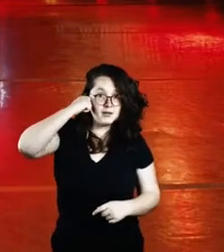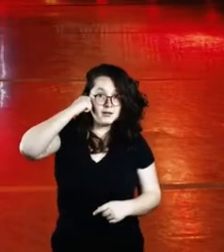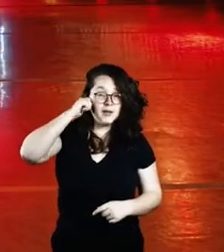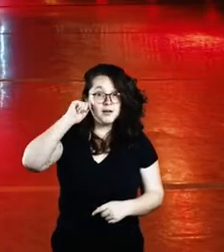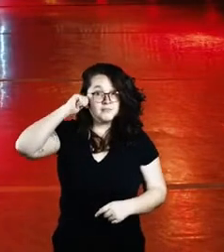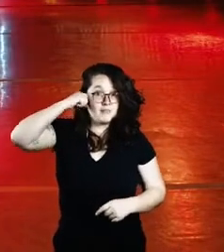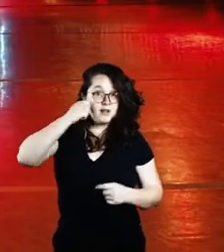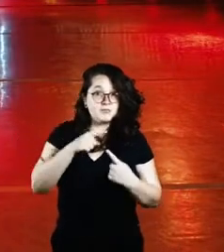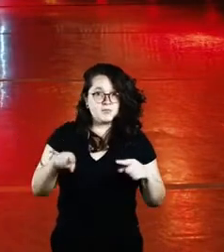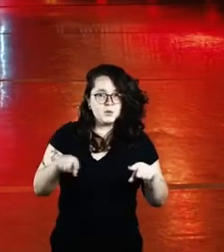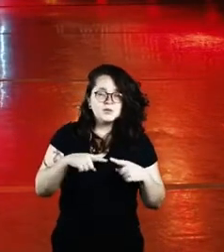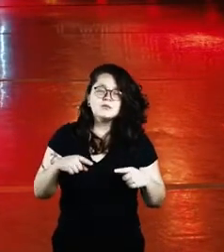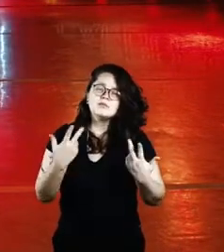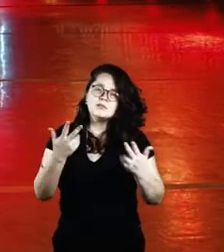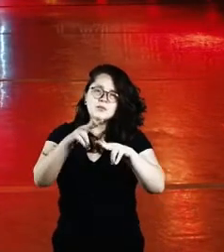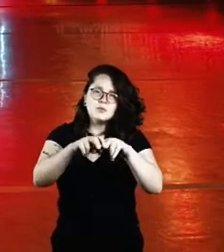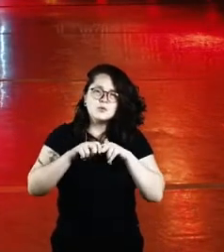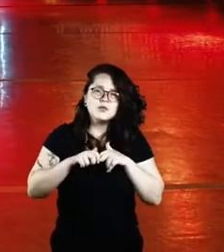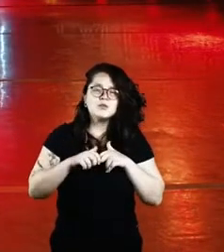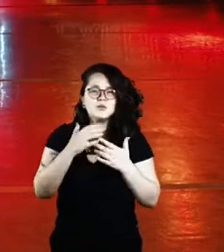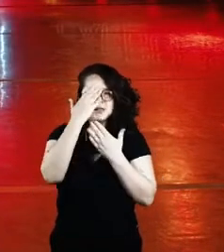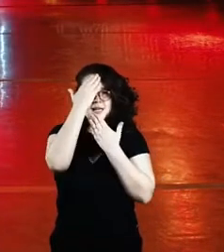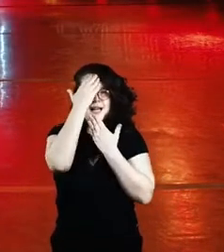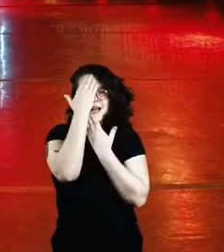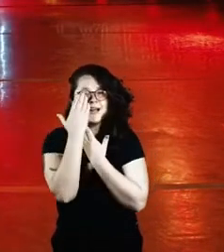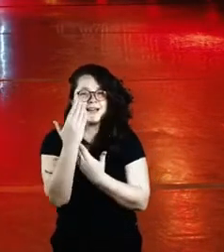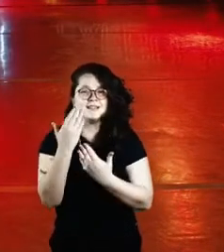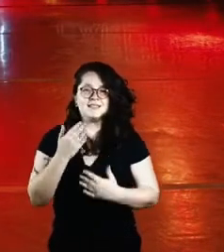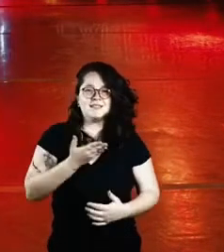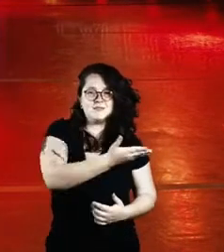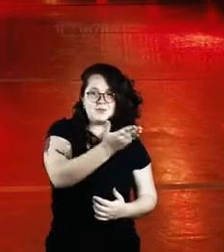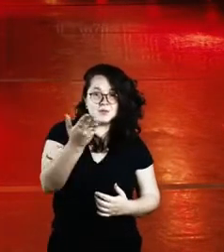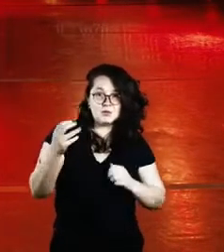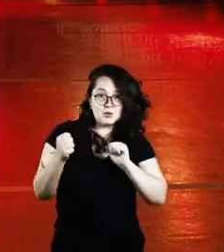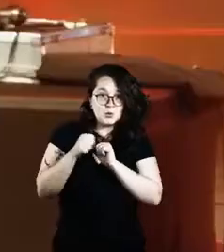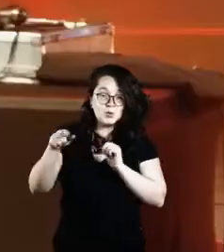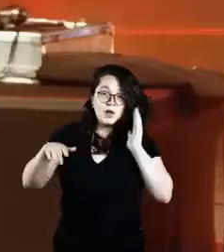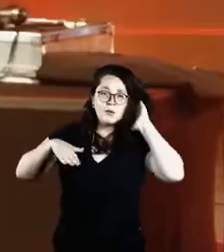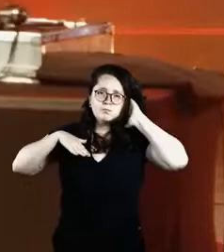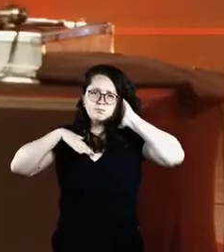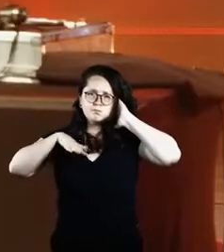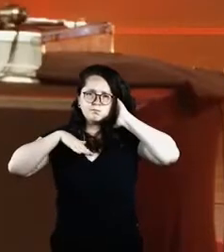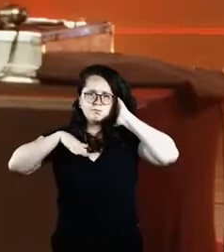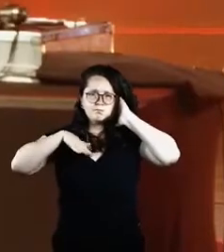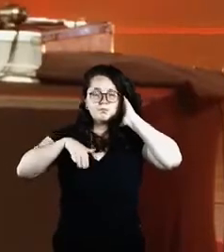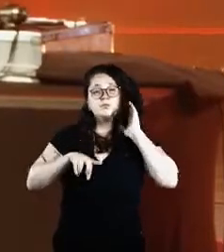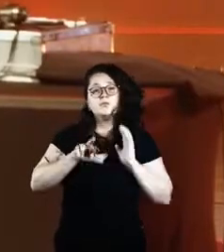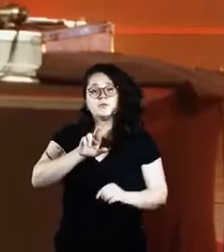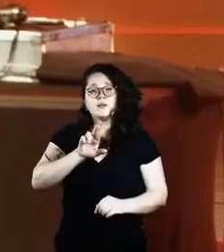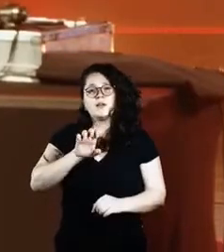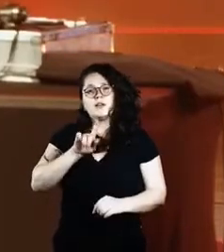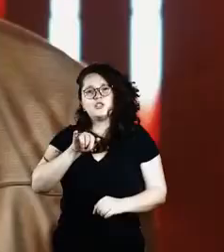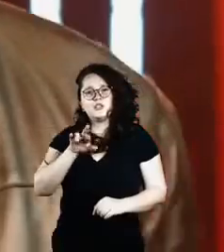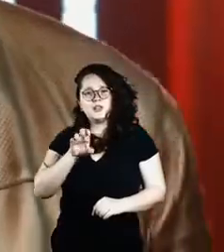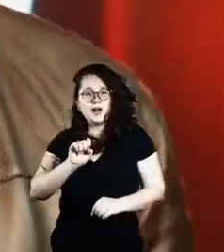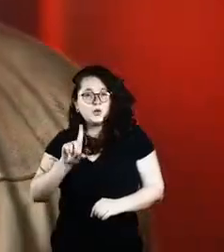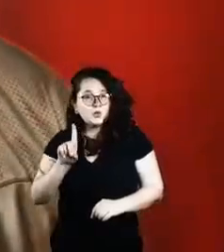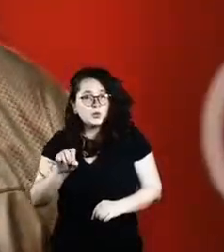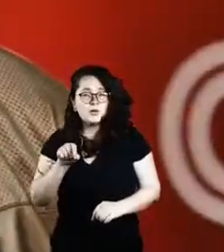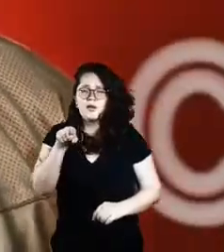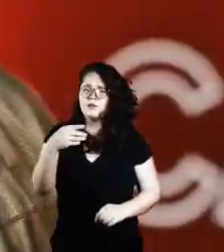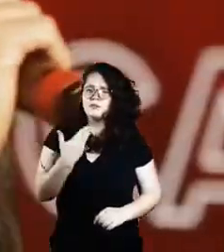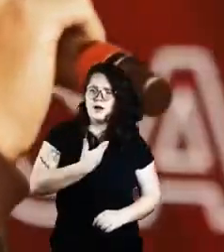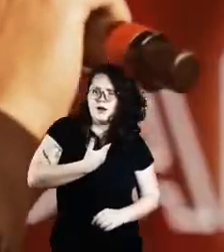Então, quero agradecer aqui, é uma honra estar com o DJ Reginaldo, meu amigo, me acompanhando